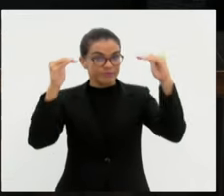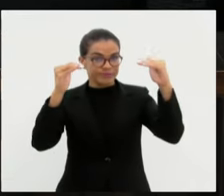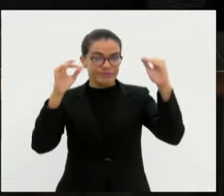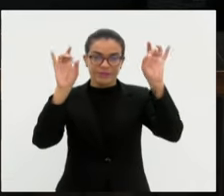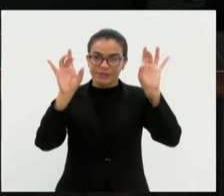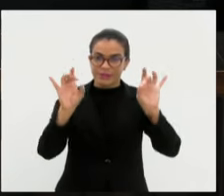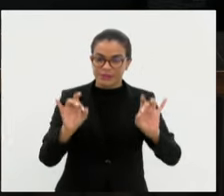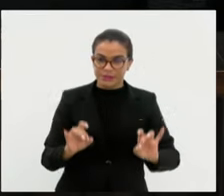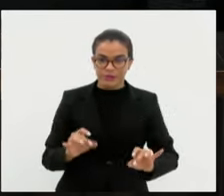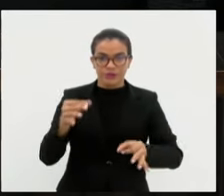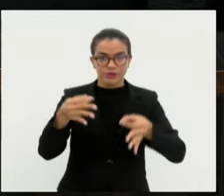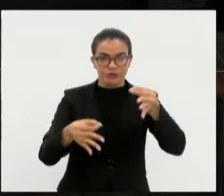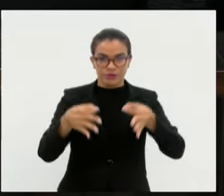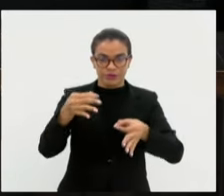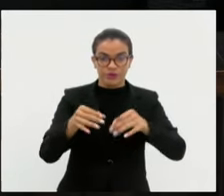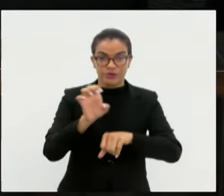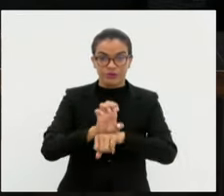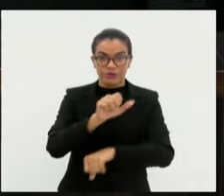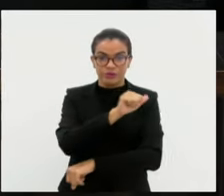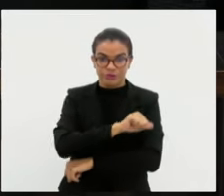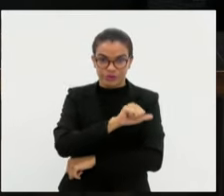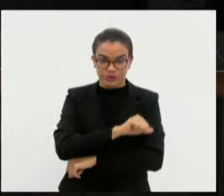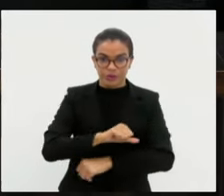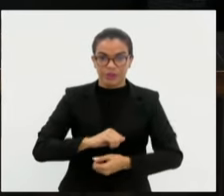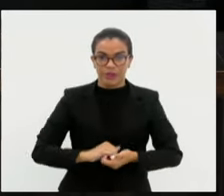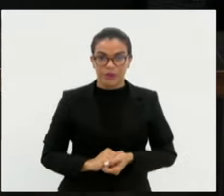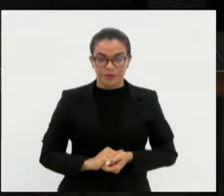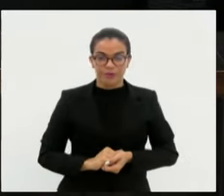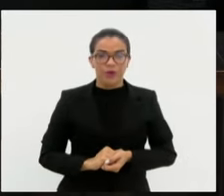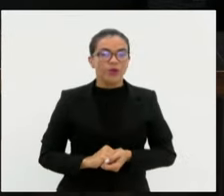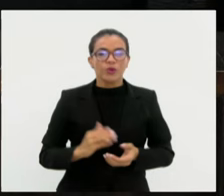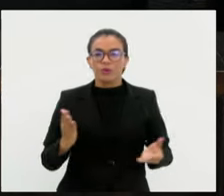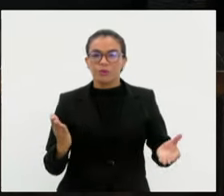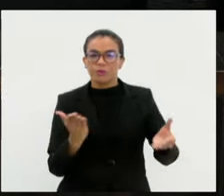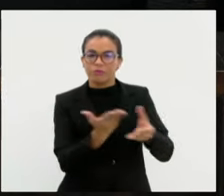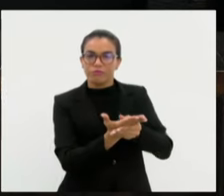do Egrégio Tribunal de Justiça do Estado do Rio de Janeiro, nos autos do